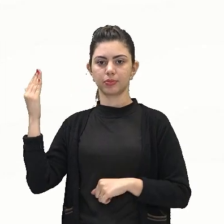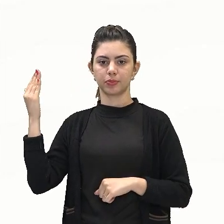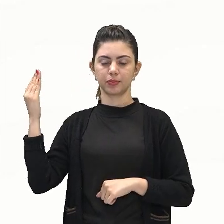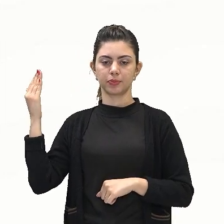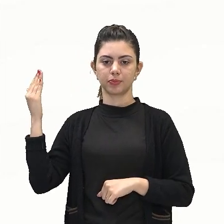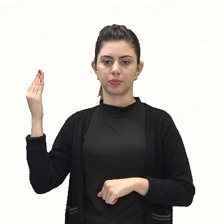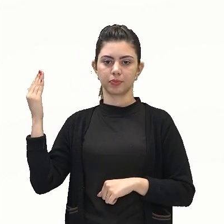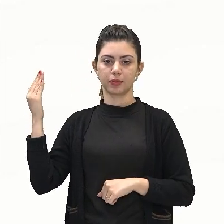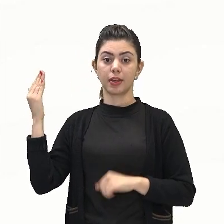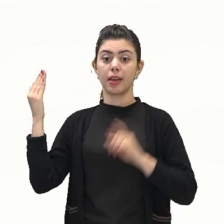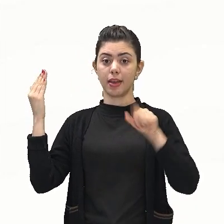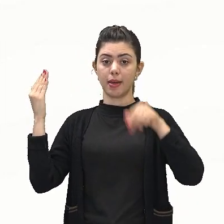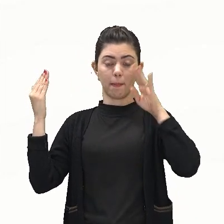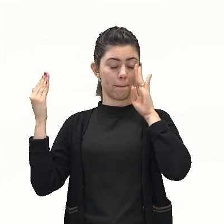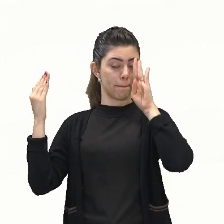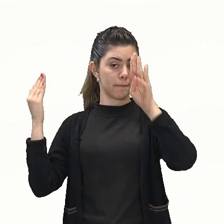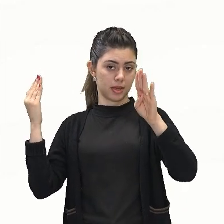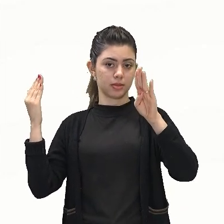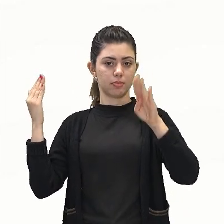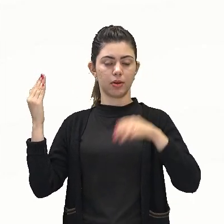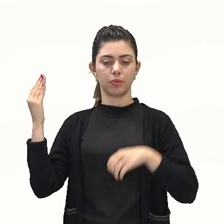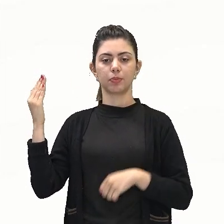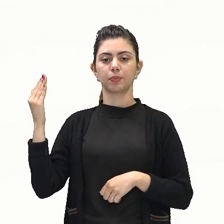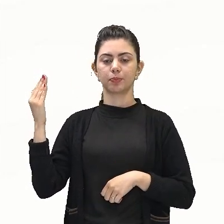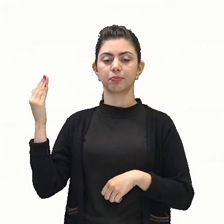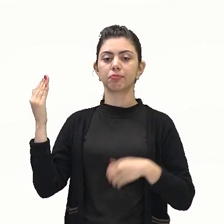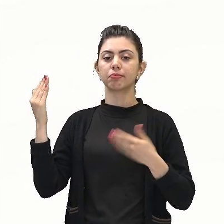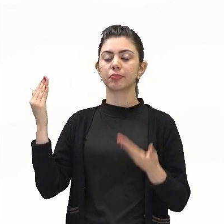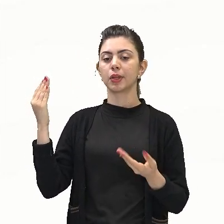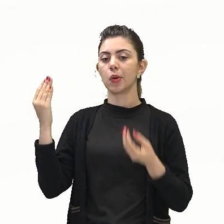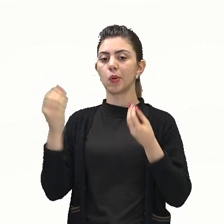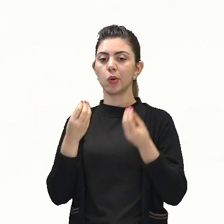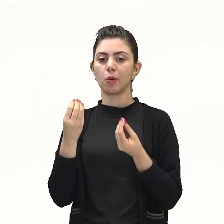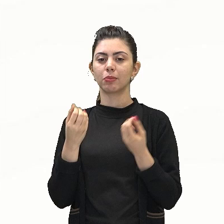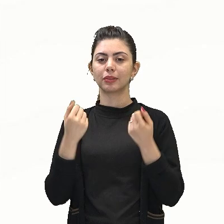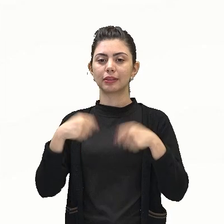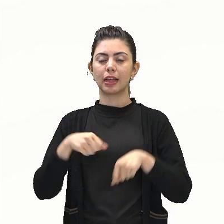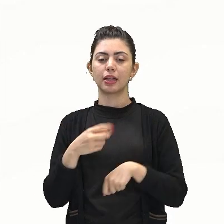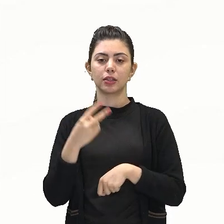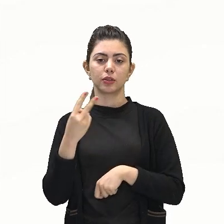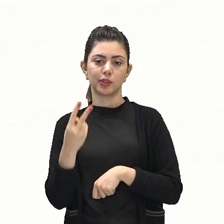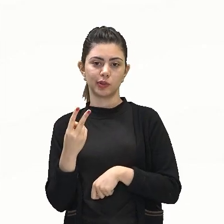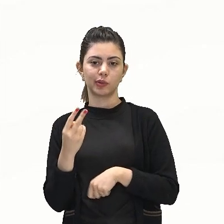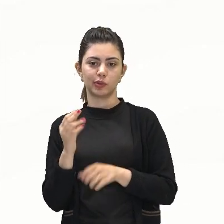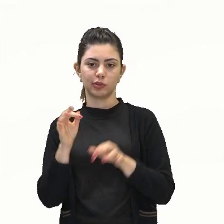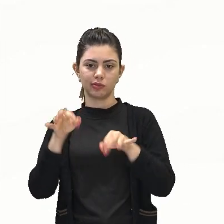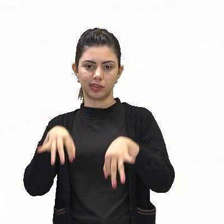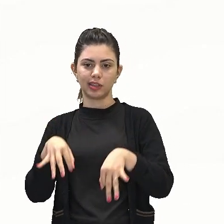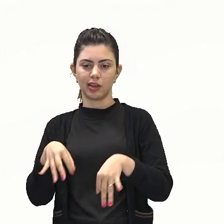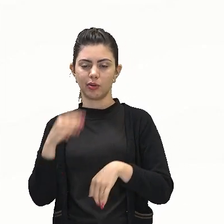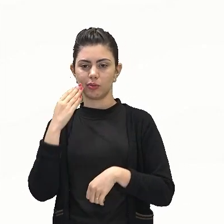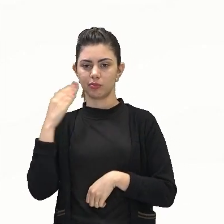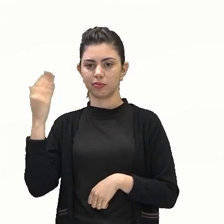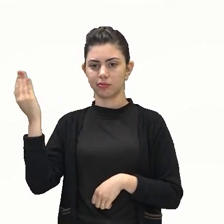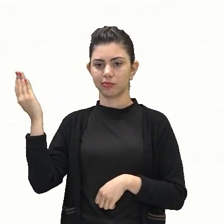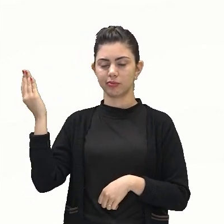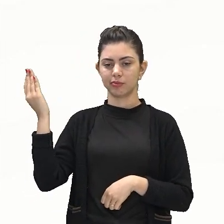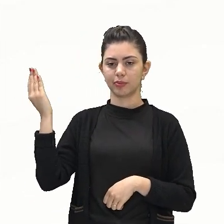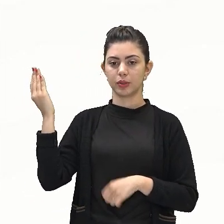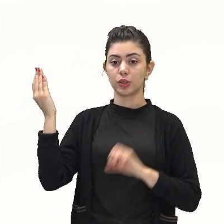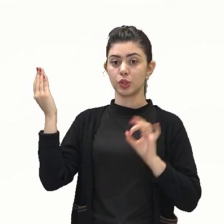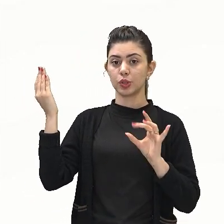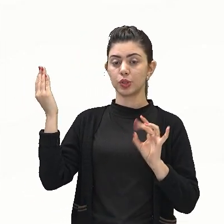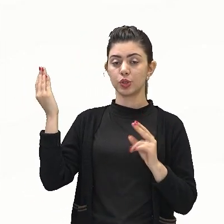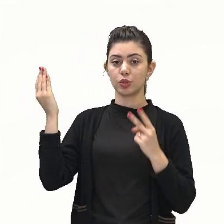deixar separado. Ok? E eu consigo deixar nos meus dois últimos termos, melhor, na minha última equação,